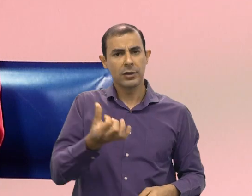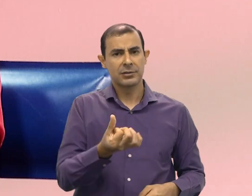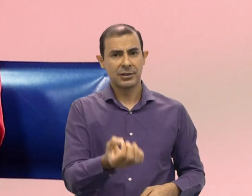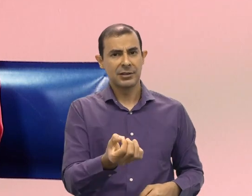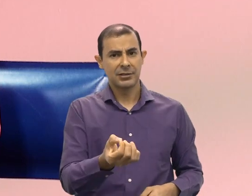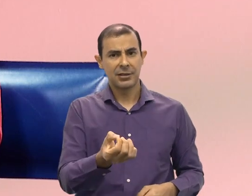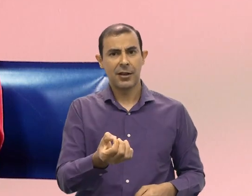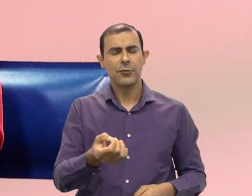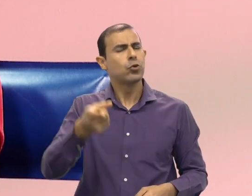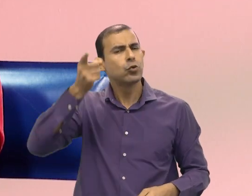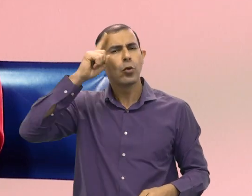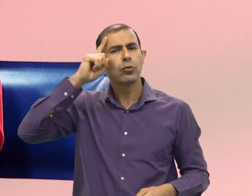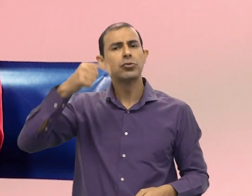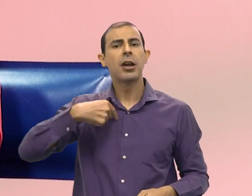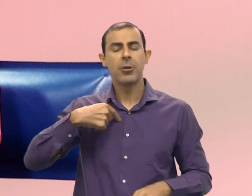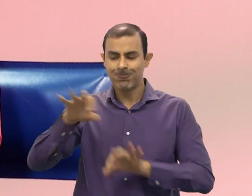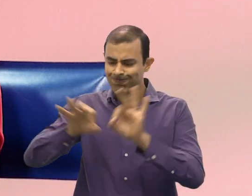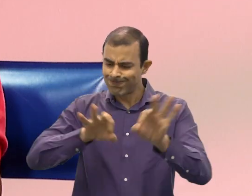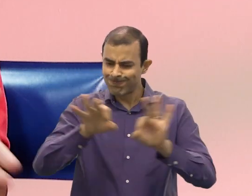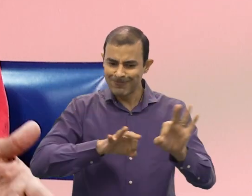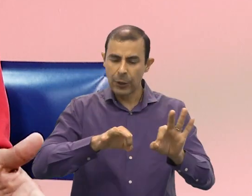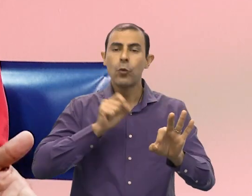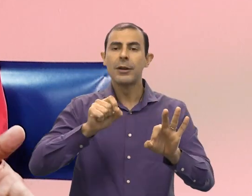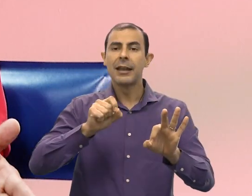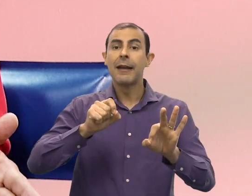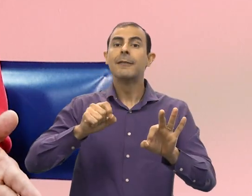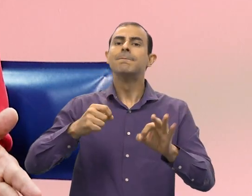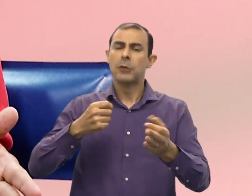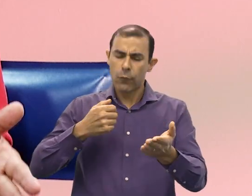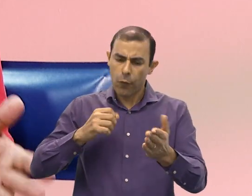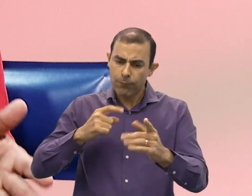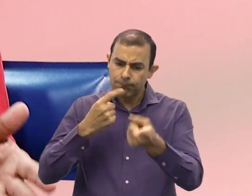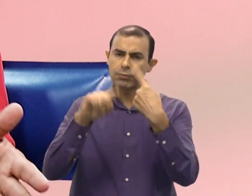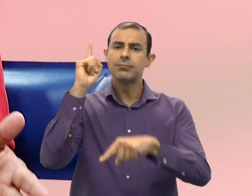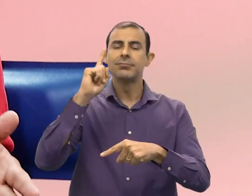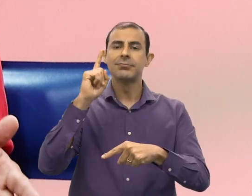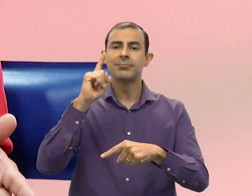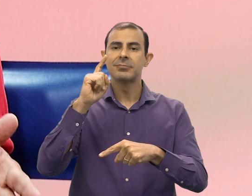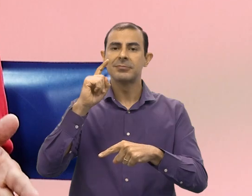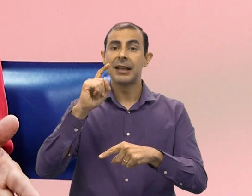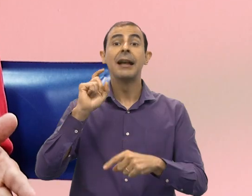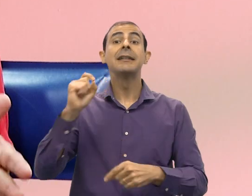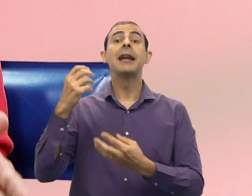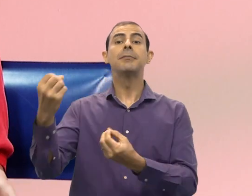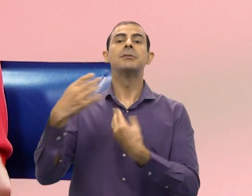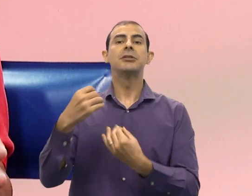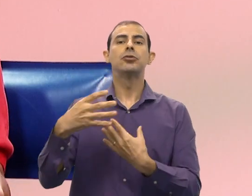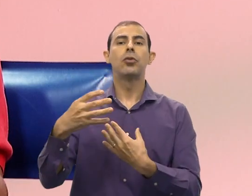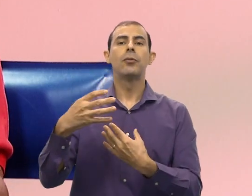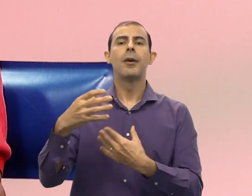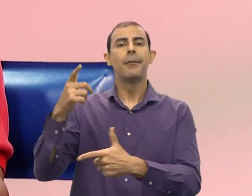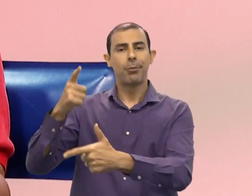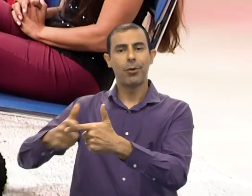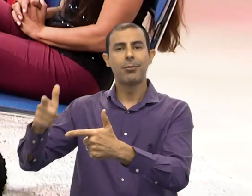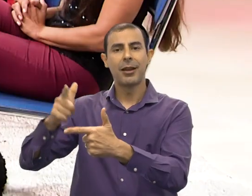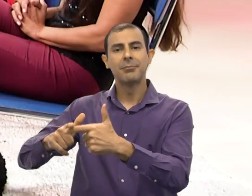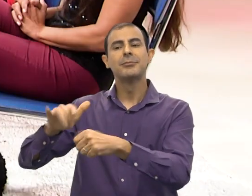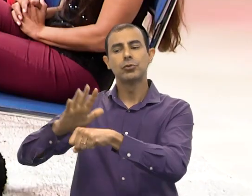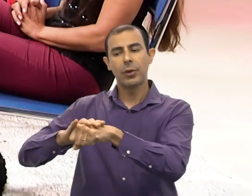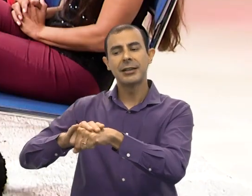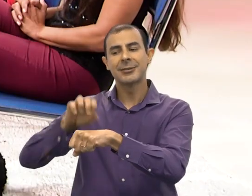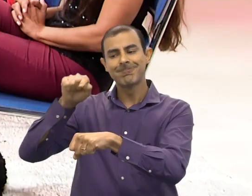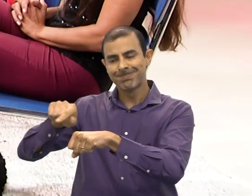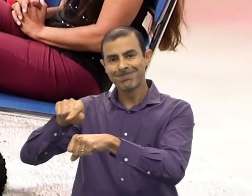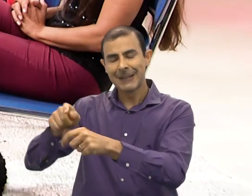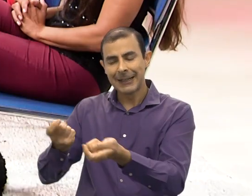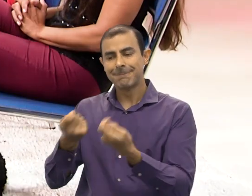essa possibilidade ou essa nova possibilidade, como eu disse, o grande professor foi a diversidade, quer dizer, eu posso ainda mais. E não há um